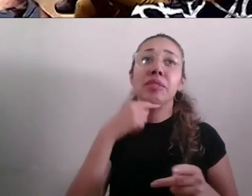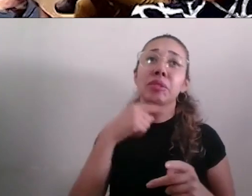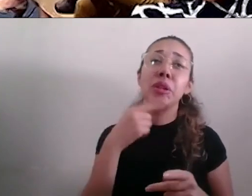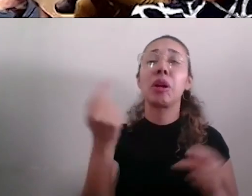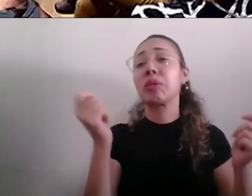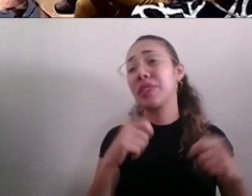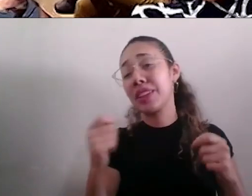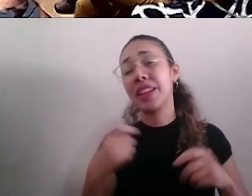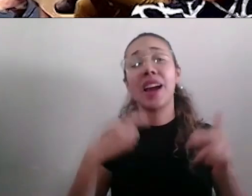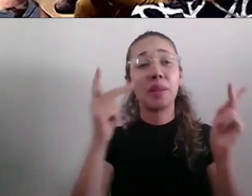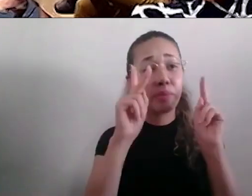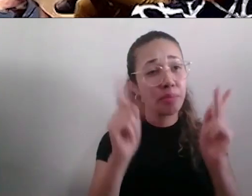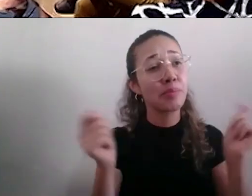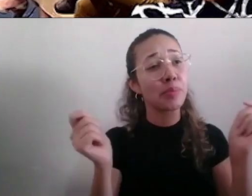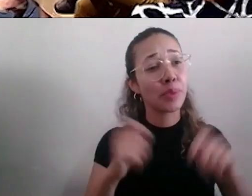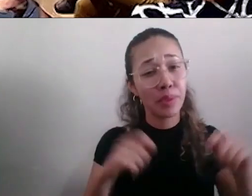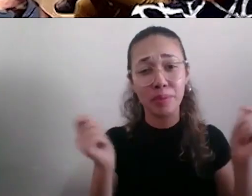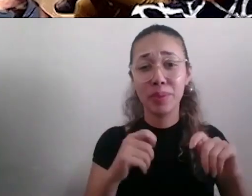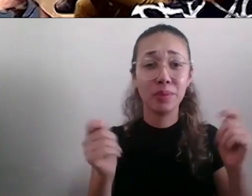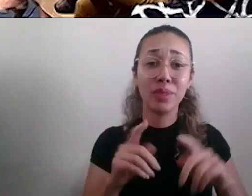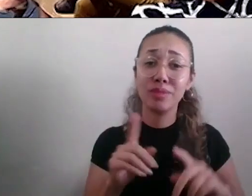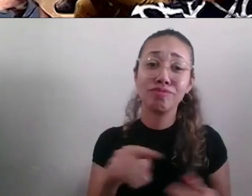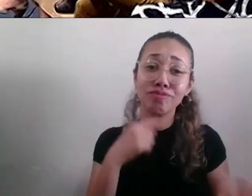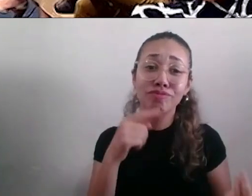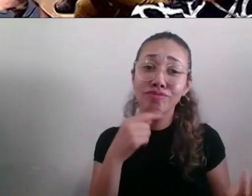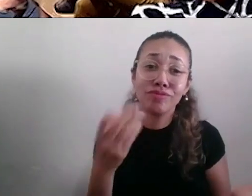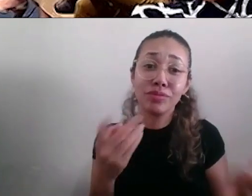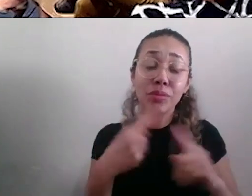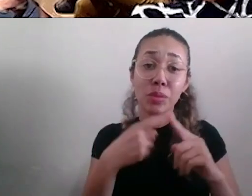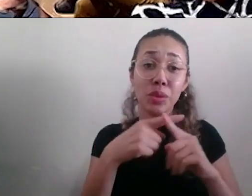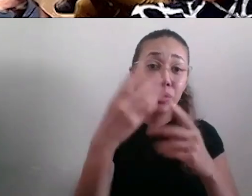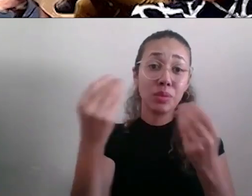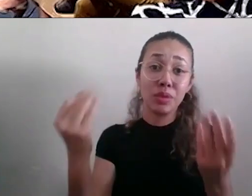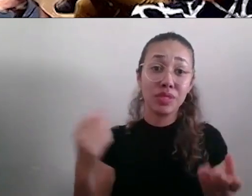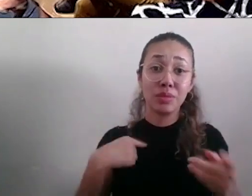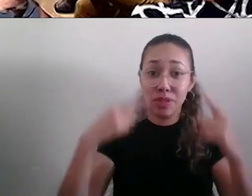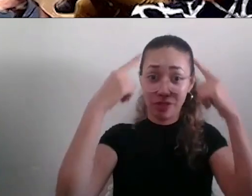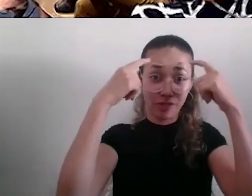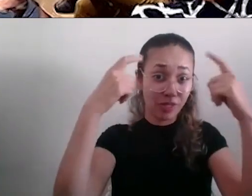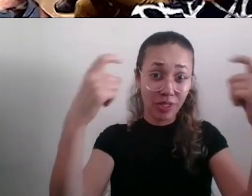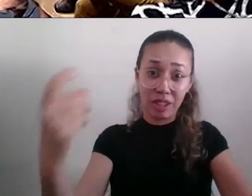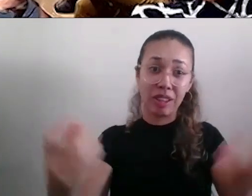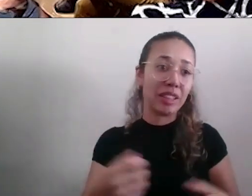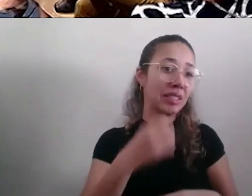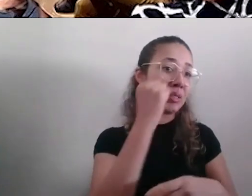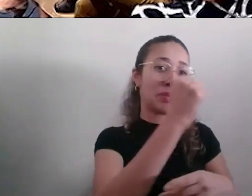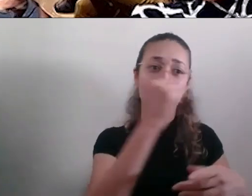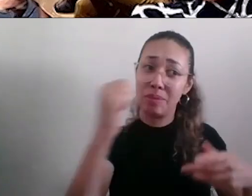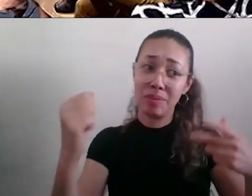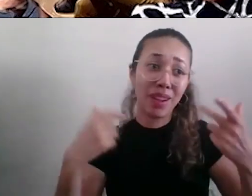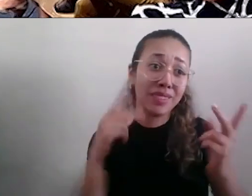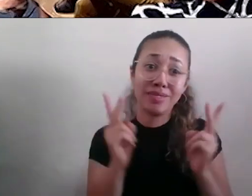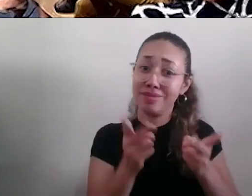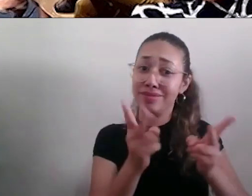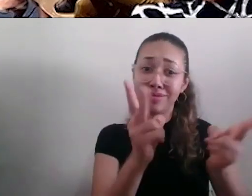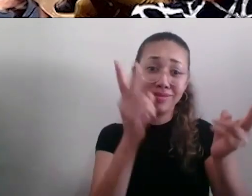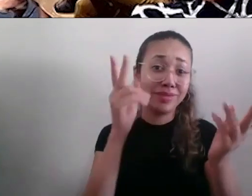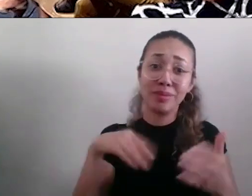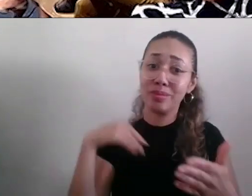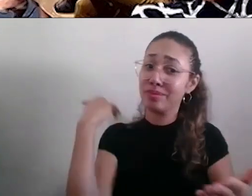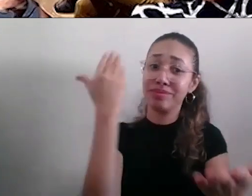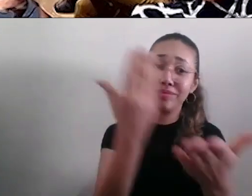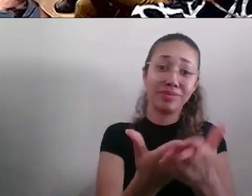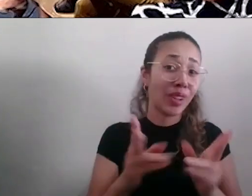tudo em paz, porque as pessoas cometem violências, sempre cometeram, sempre cometerão. Então, não é uma questão de